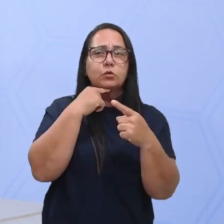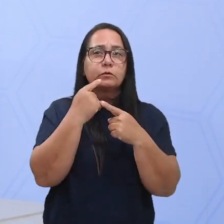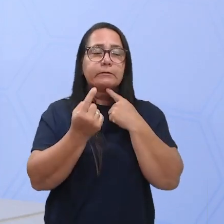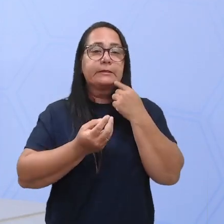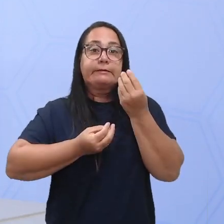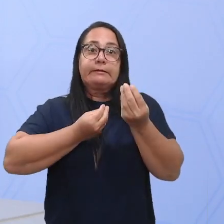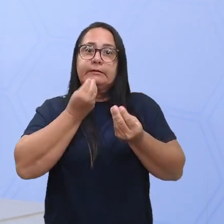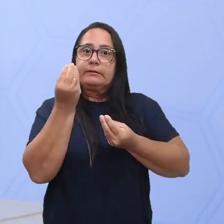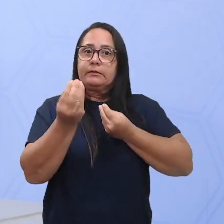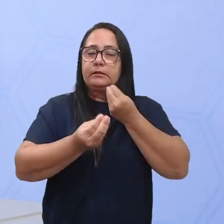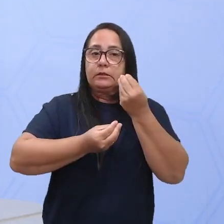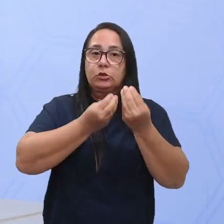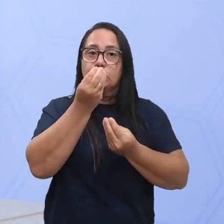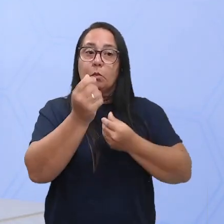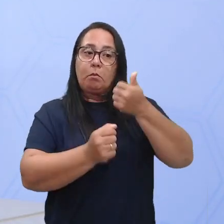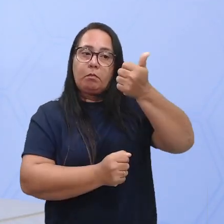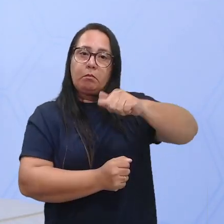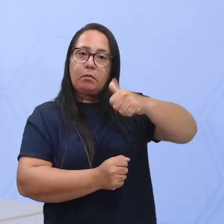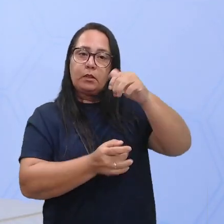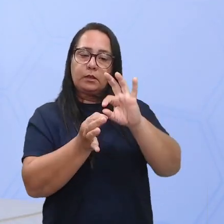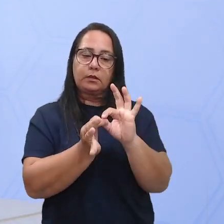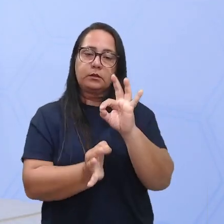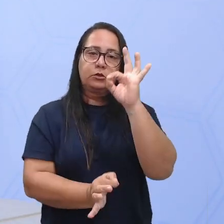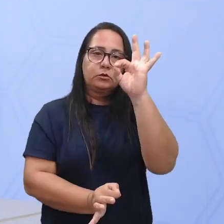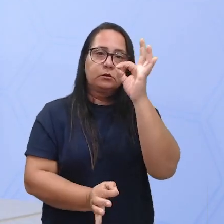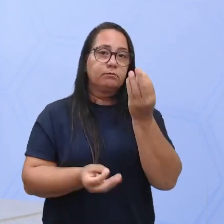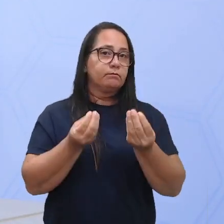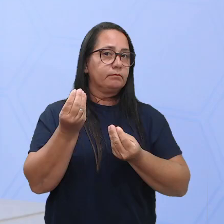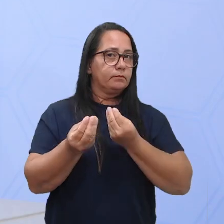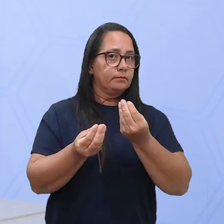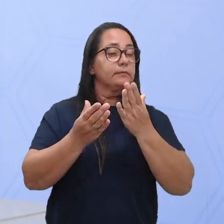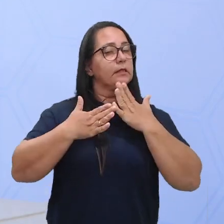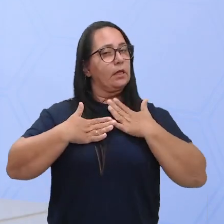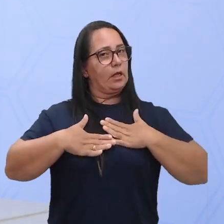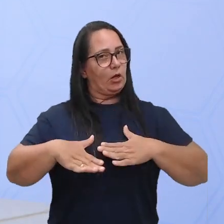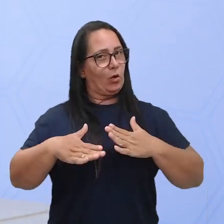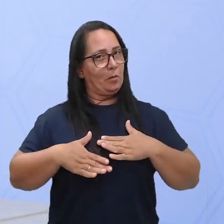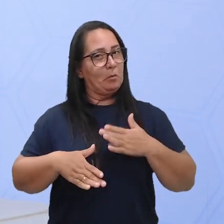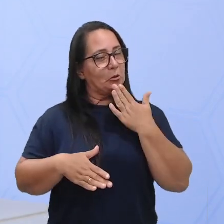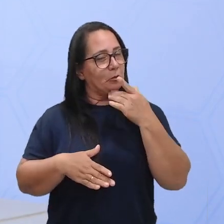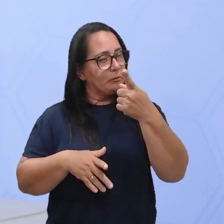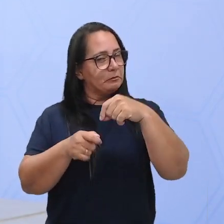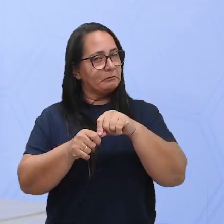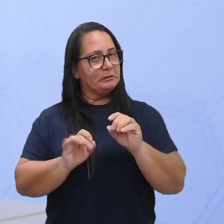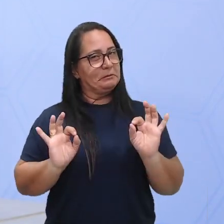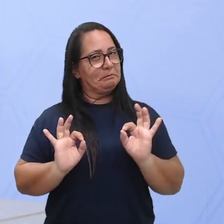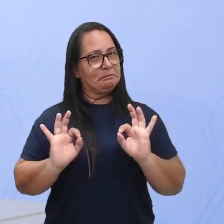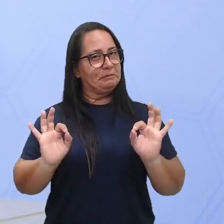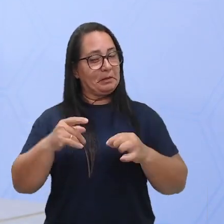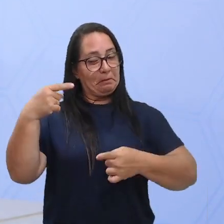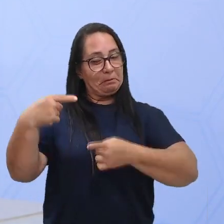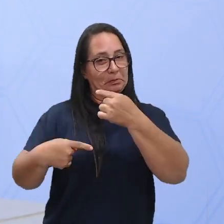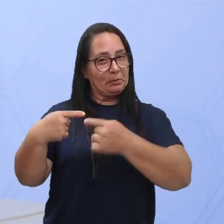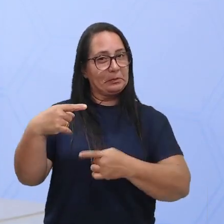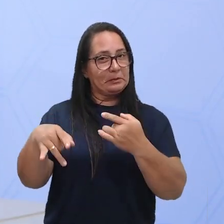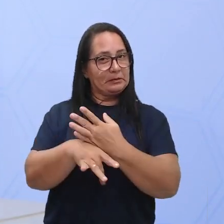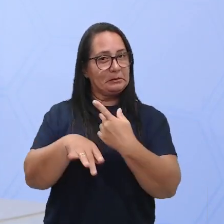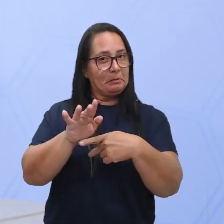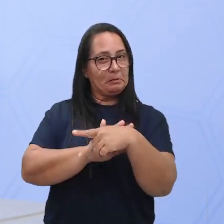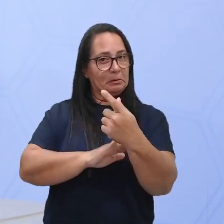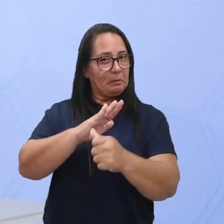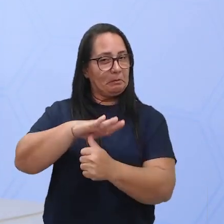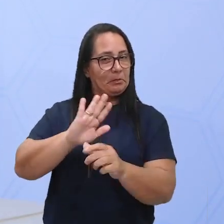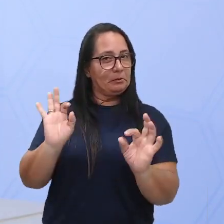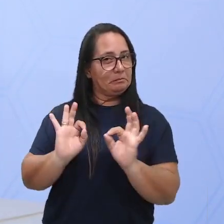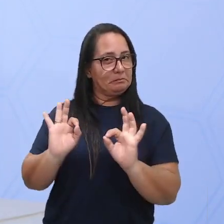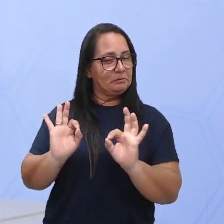Como fazer a análise do discurso? Calma que eu não estou pedindo para vocês fazerem a análise do discurso do político lá da cidade de vocês, do polo de vocês.